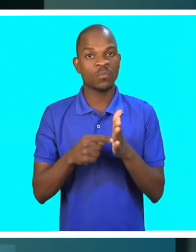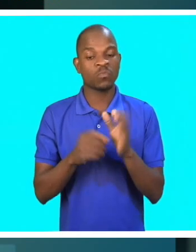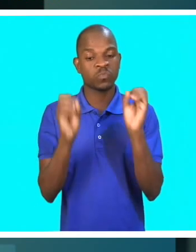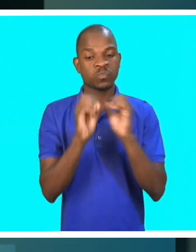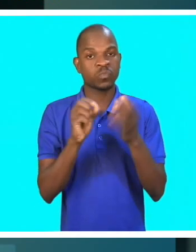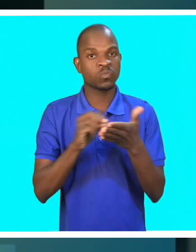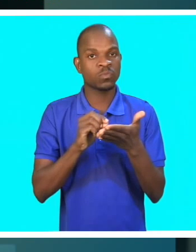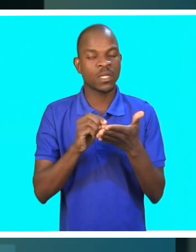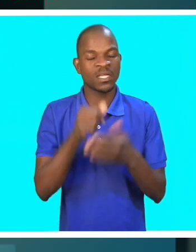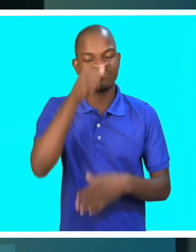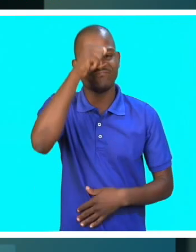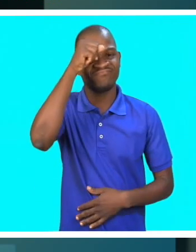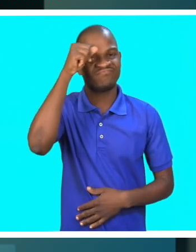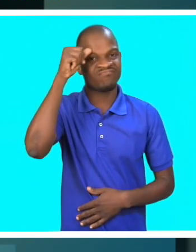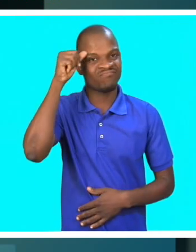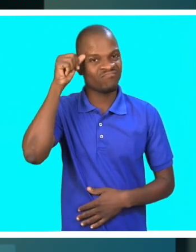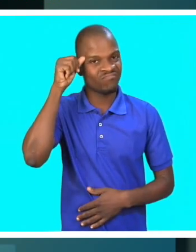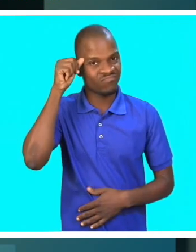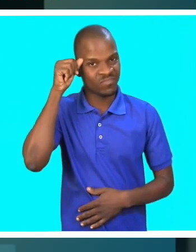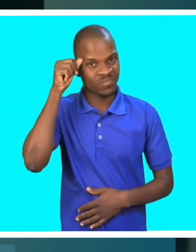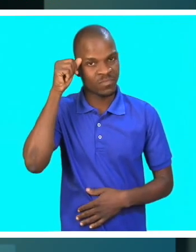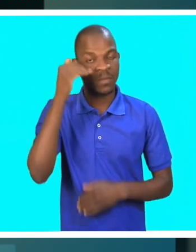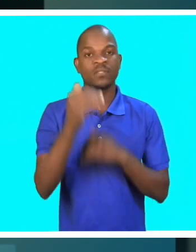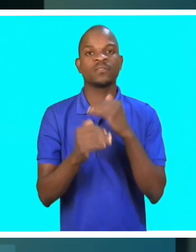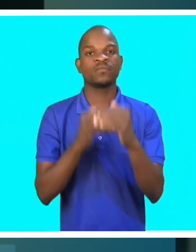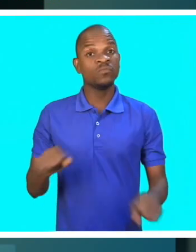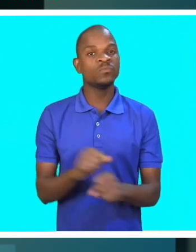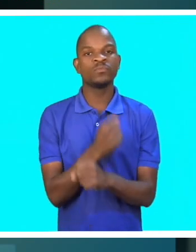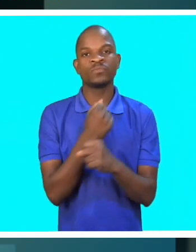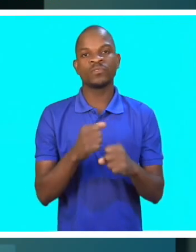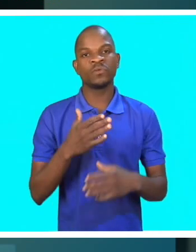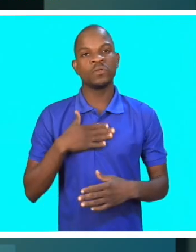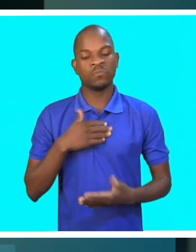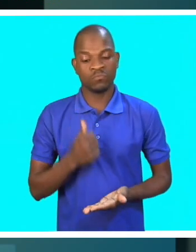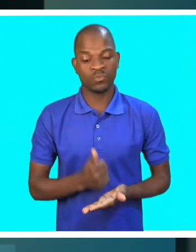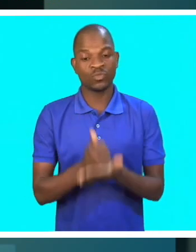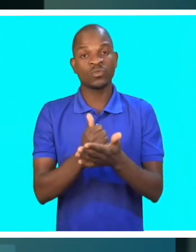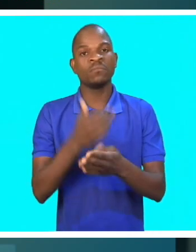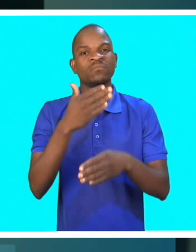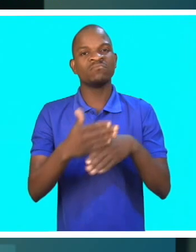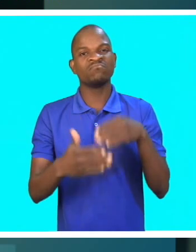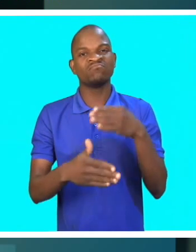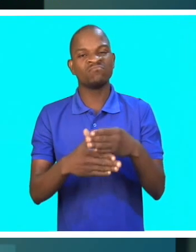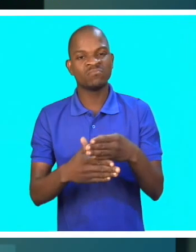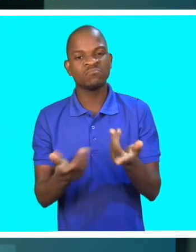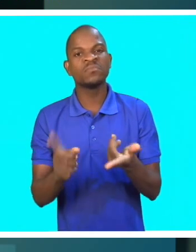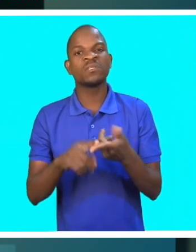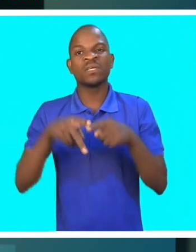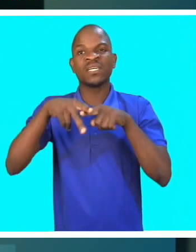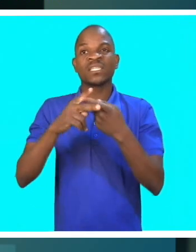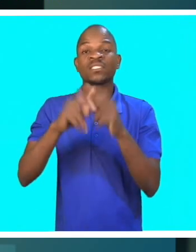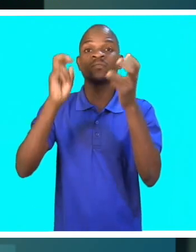Sem escola seria muito difícil eu me desenvolver. Não tem como eu ser o ajudante de um pedreiro,